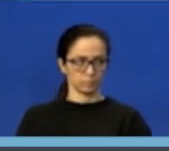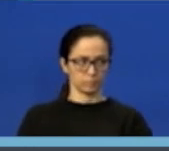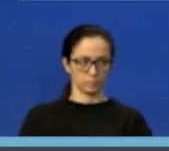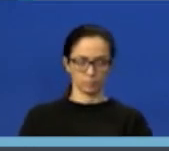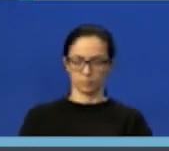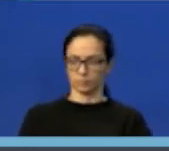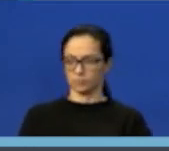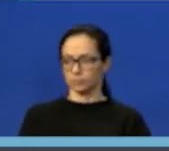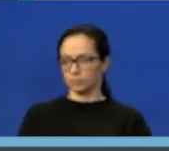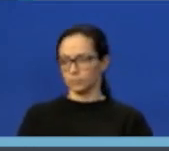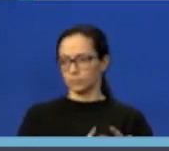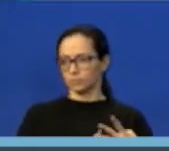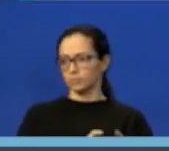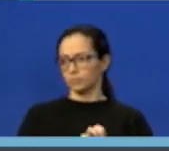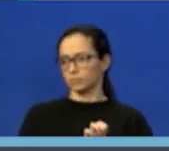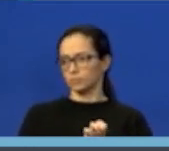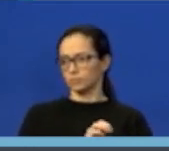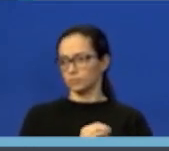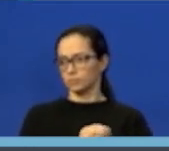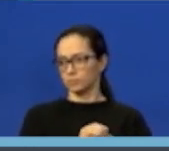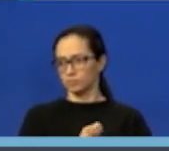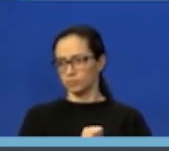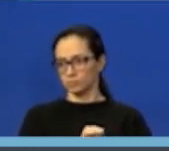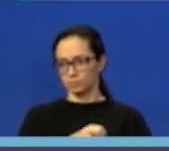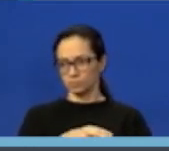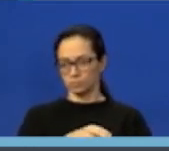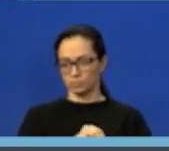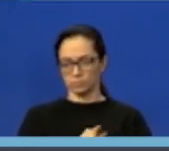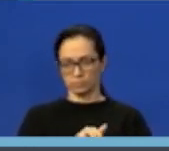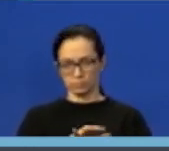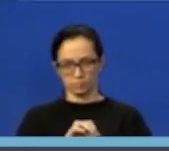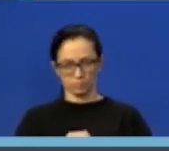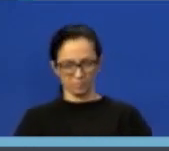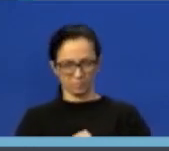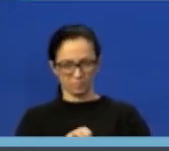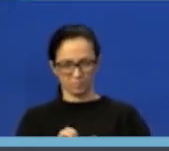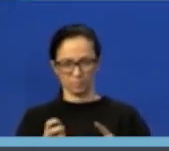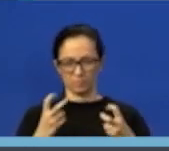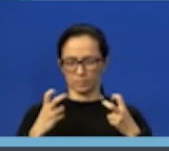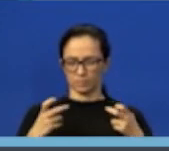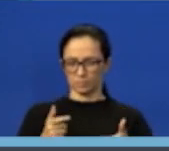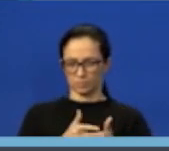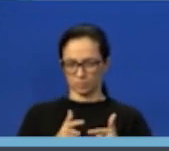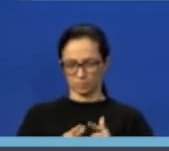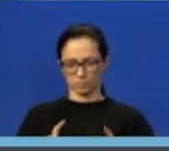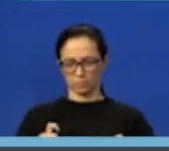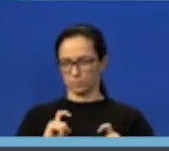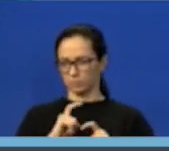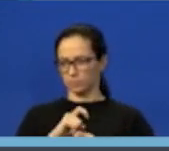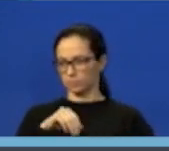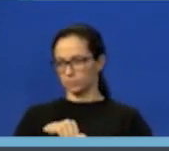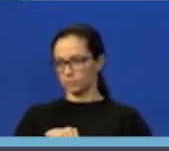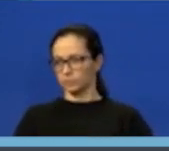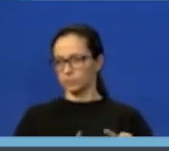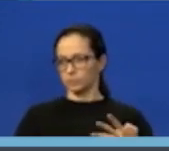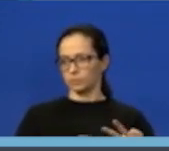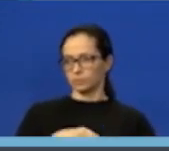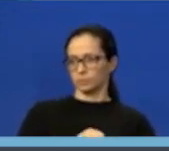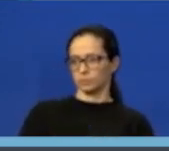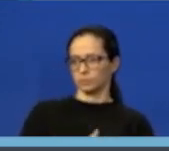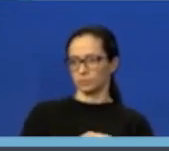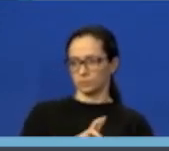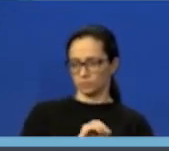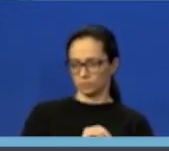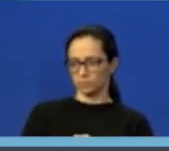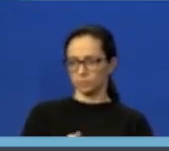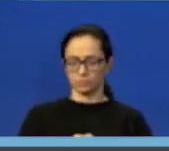eosinófilos, infecções parasitárias, reações alérgicas na derivação ventricular. E os macrófagos, eles podem ser também identificados, por